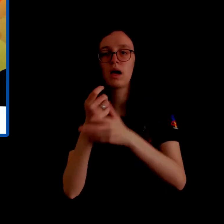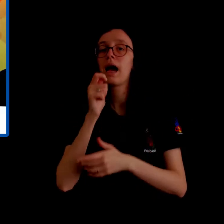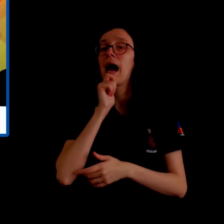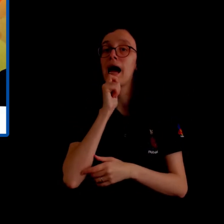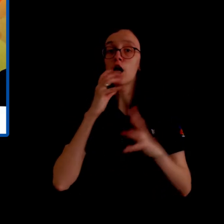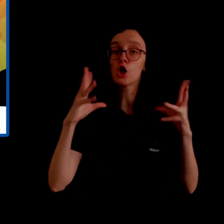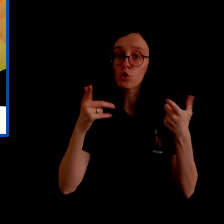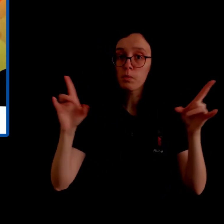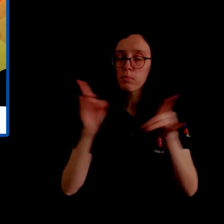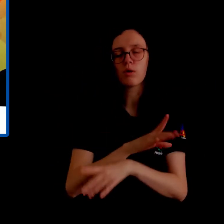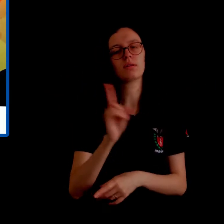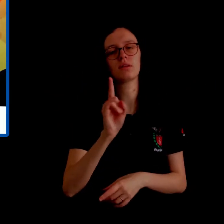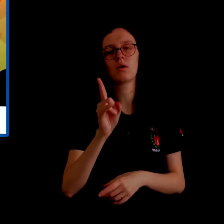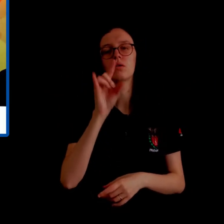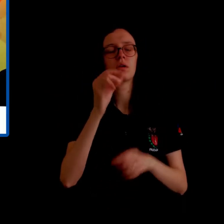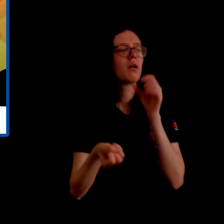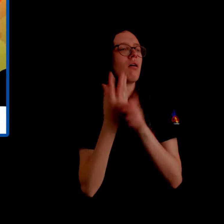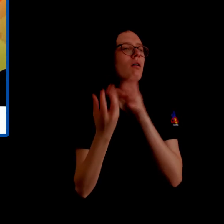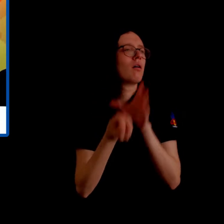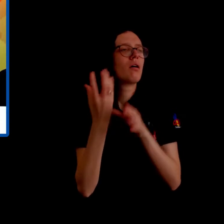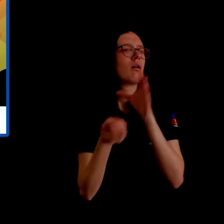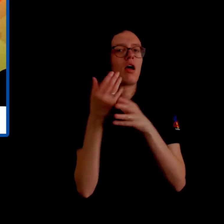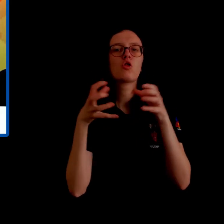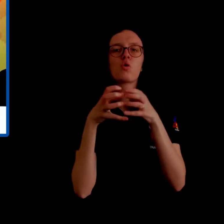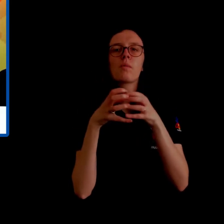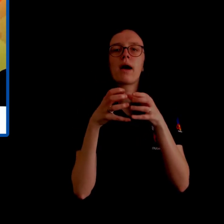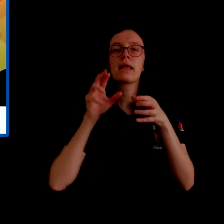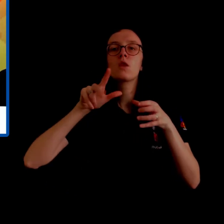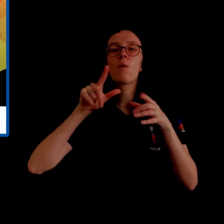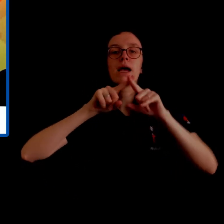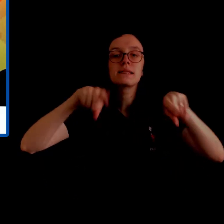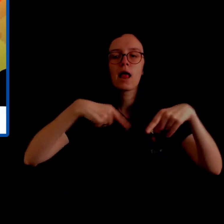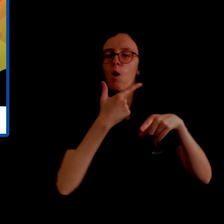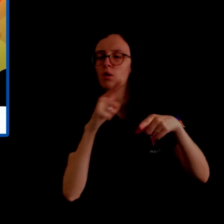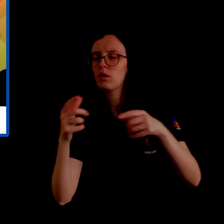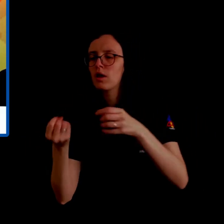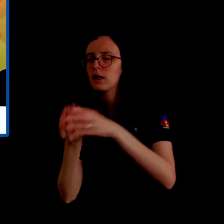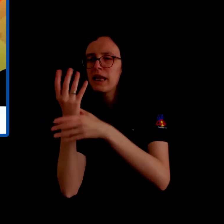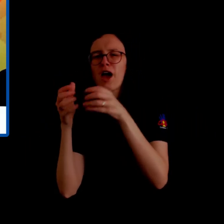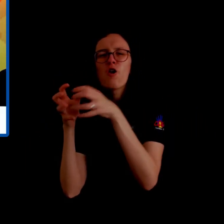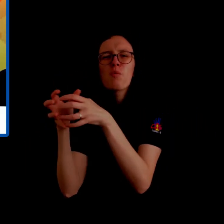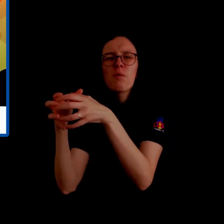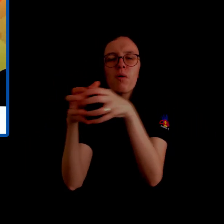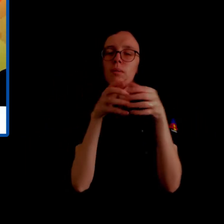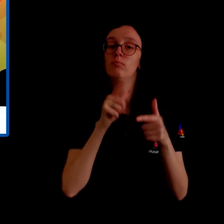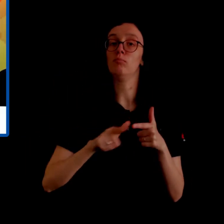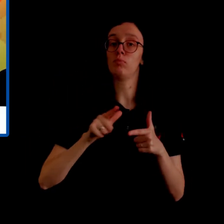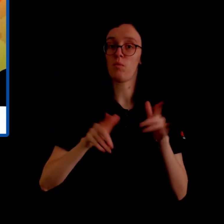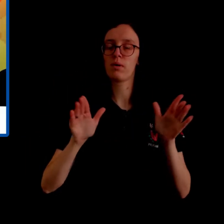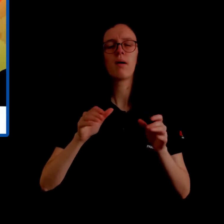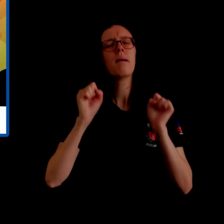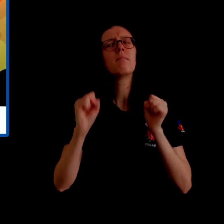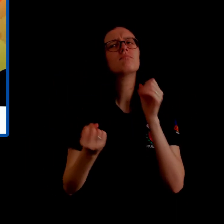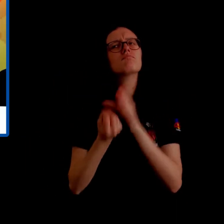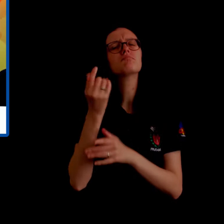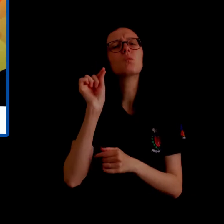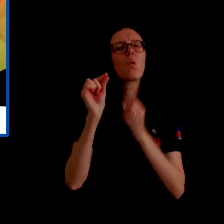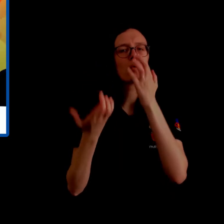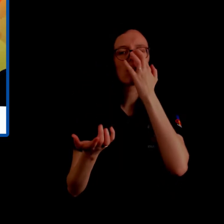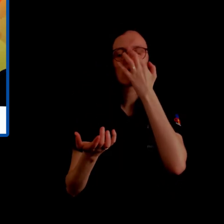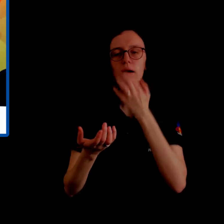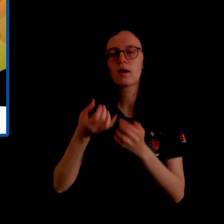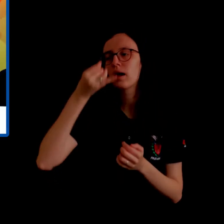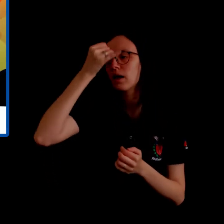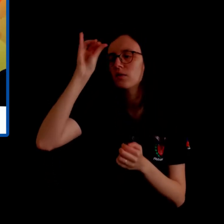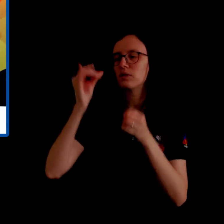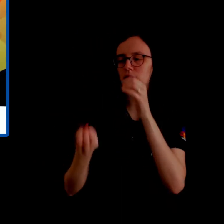construção. Se vocês começam a criar turmas paralelas, isso vai dar problema. O que vocês podem criar ao invés de